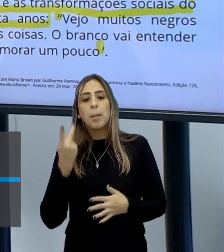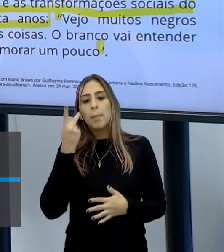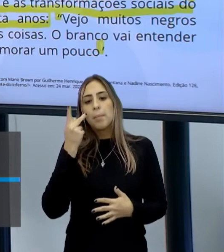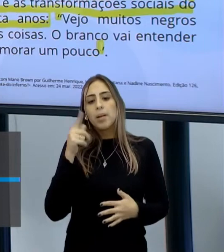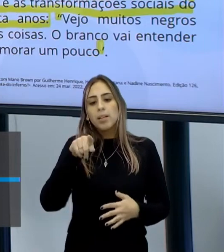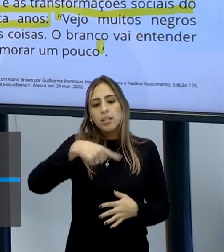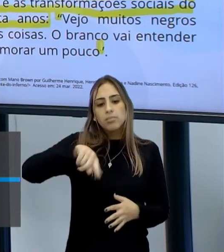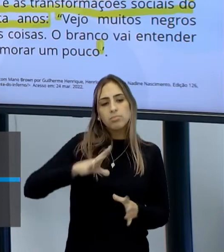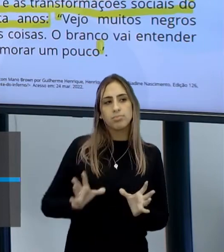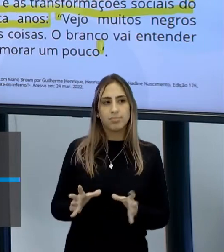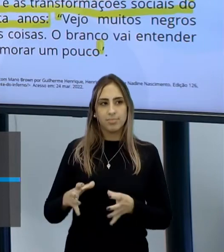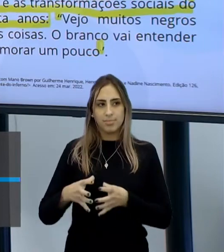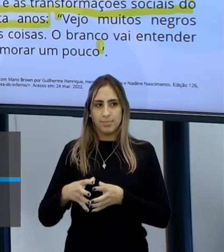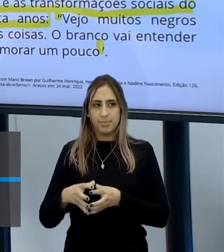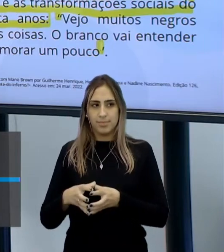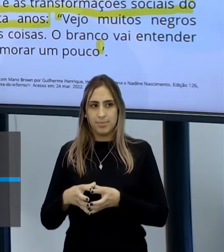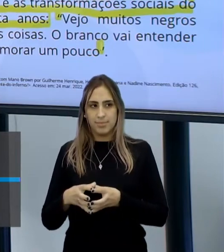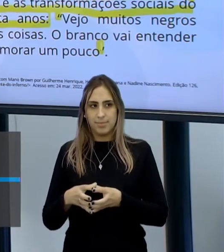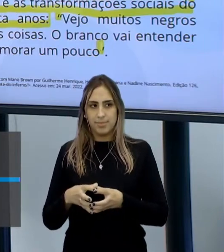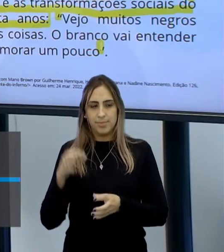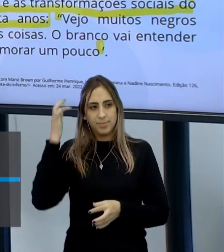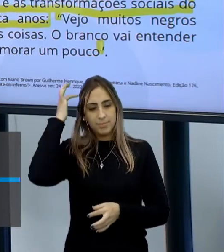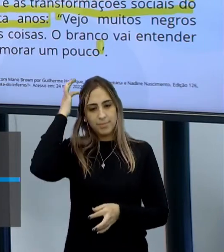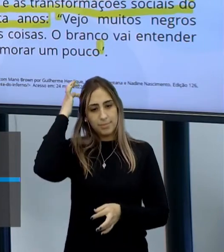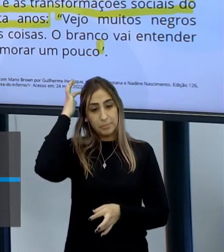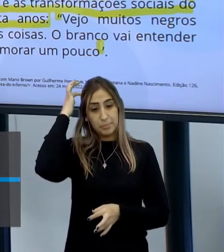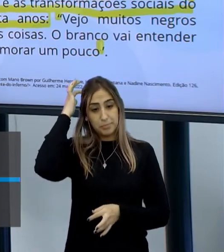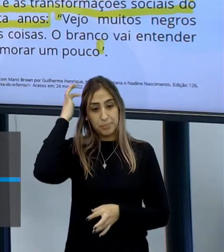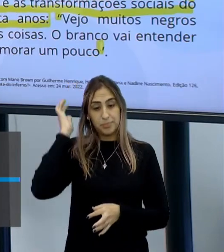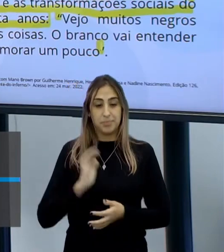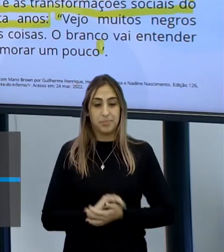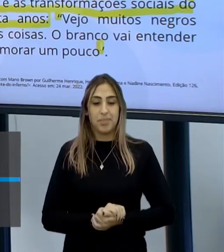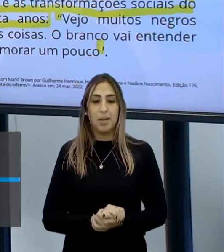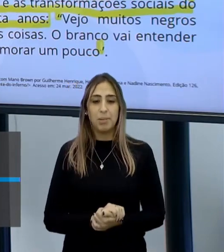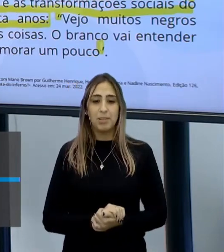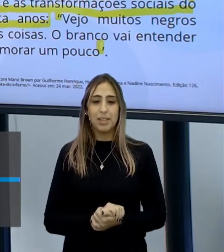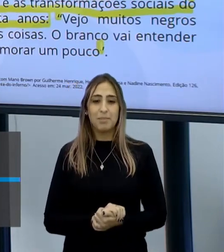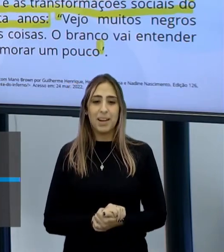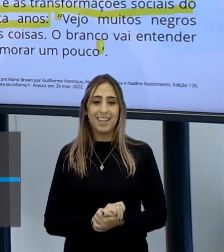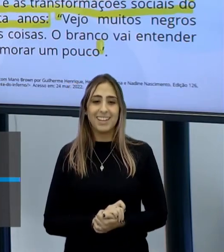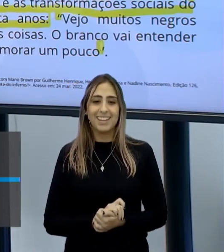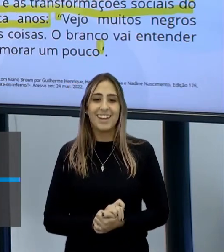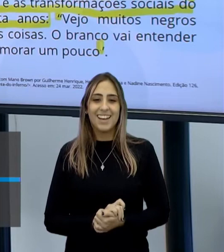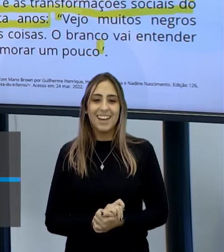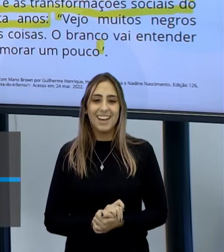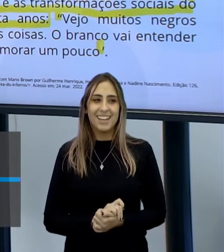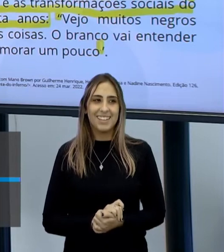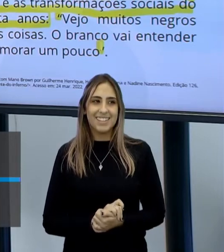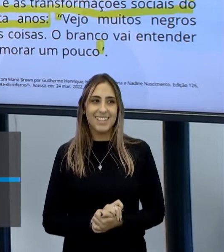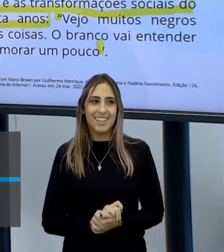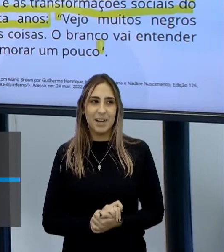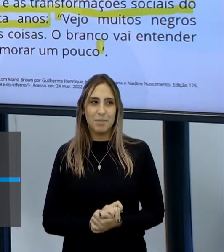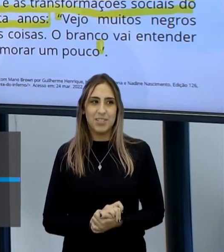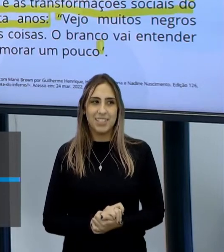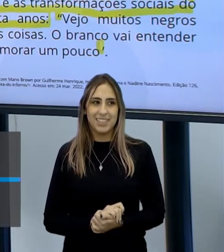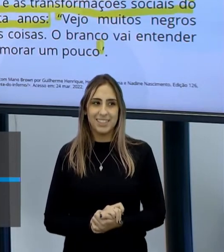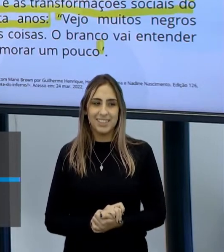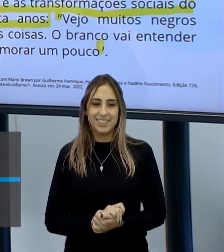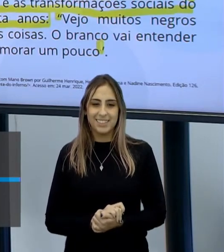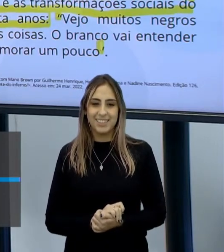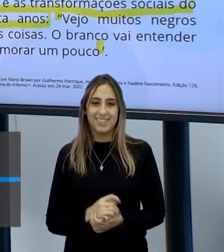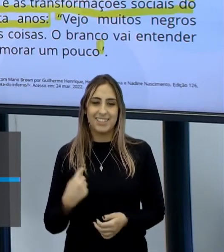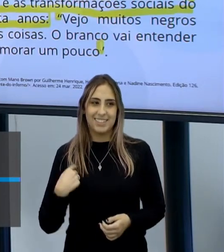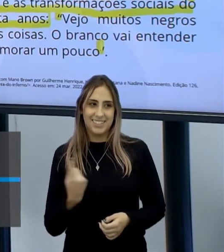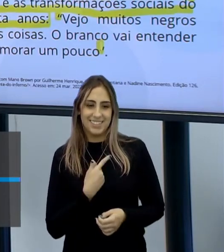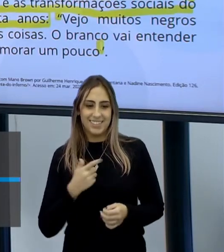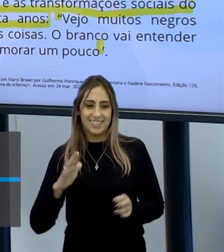esse grupo agora, as músicas dele já... não, isso aí tá ultrapassado, não é mais interessante. Então ele também vai